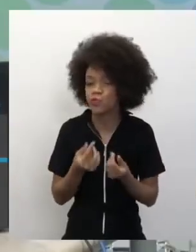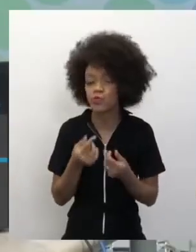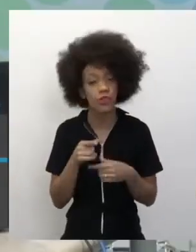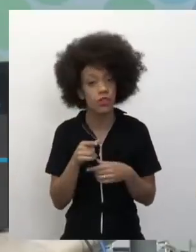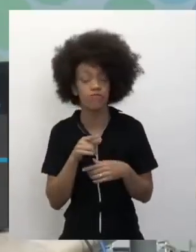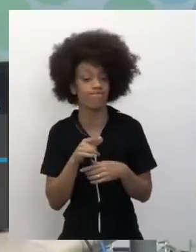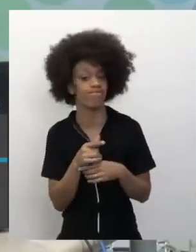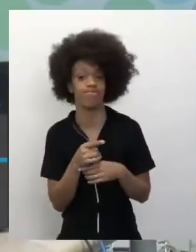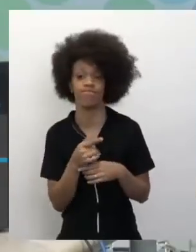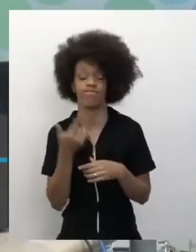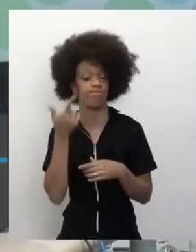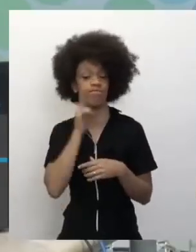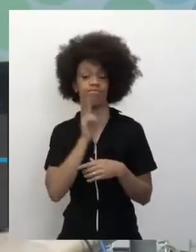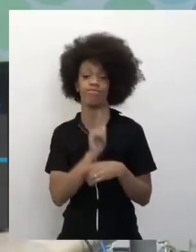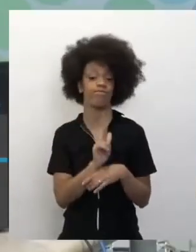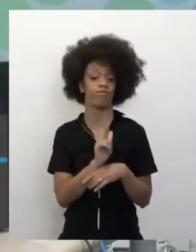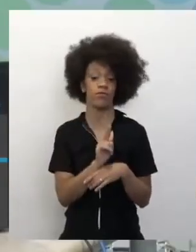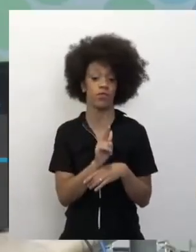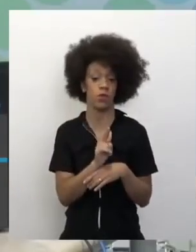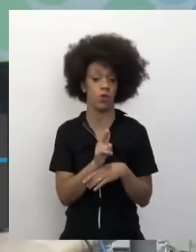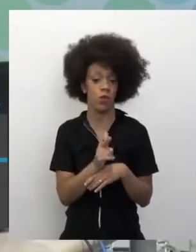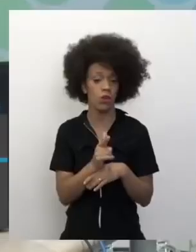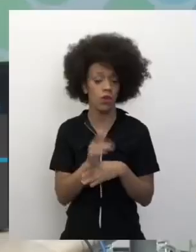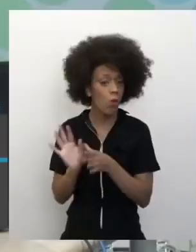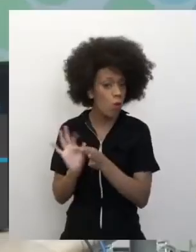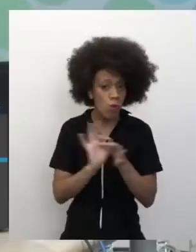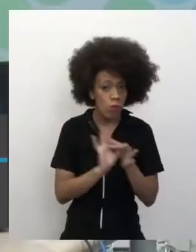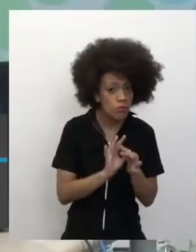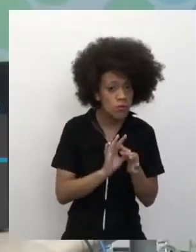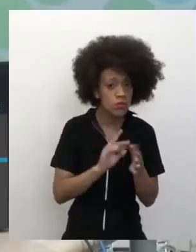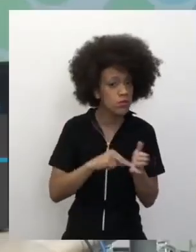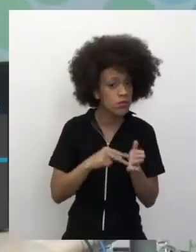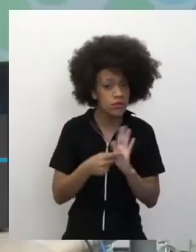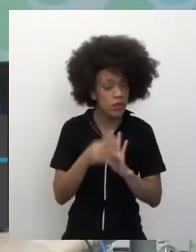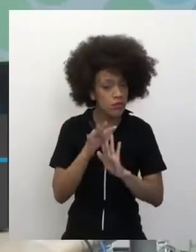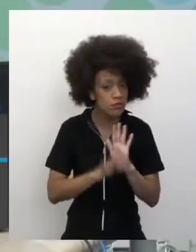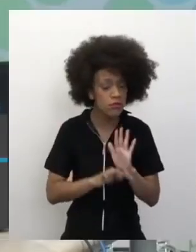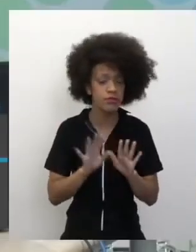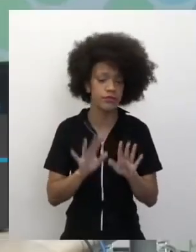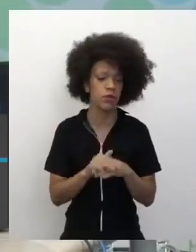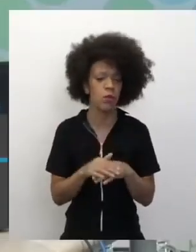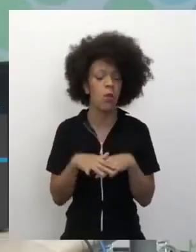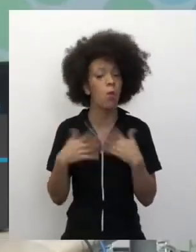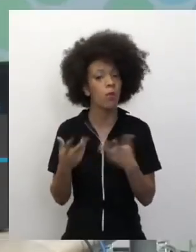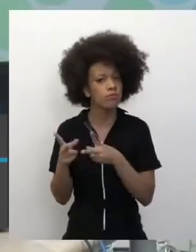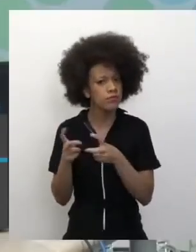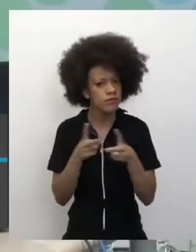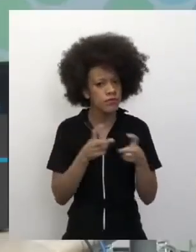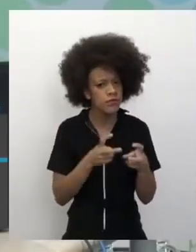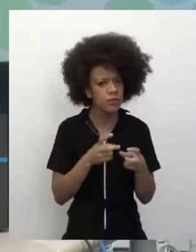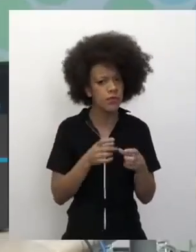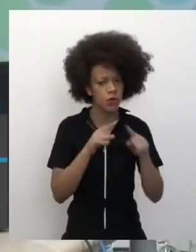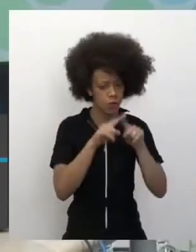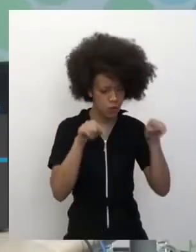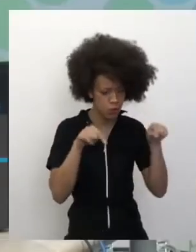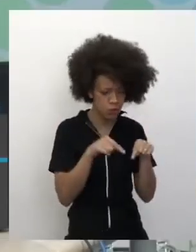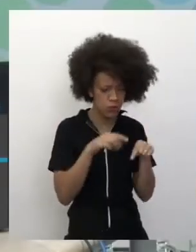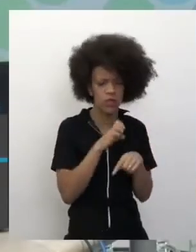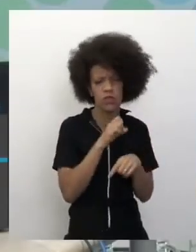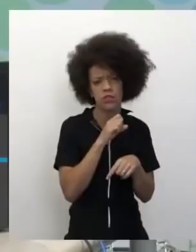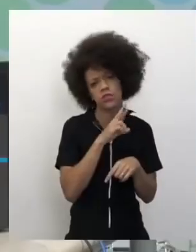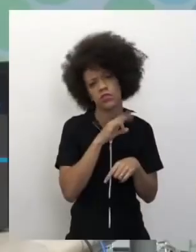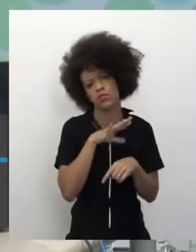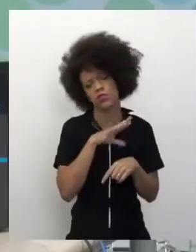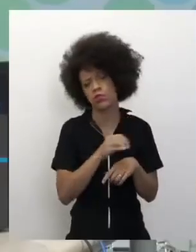você não consegue dar sentido para aquilo, né? Então, quando eles perceberam a questão do escritório, foi legal também.